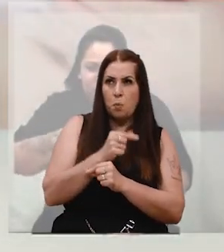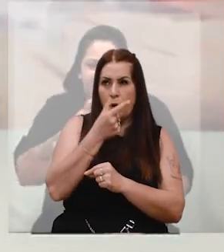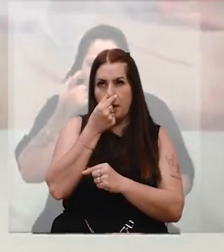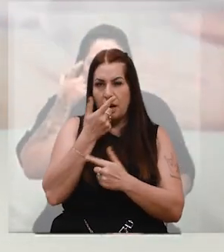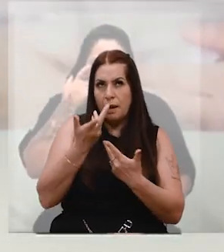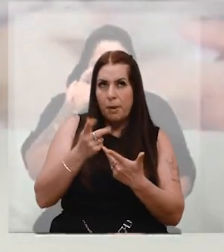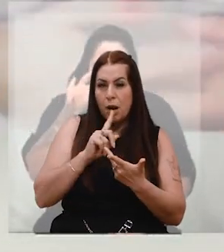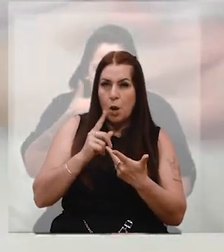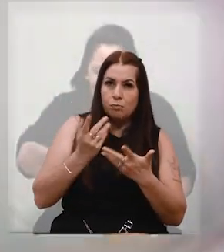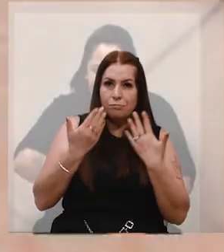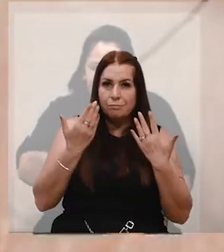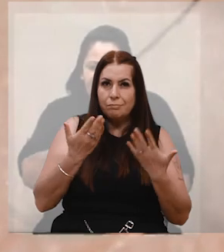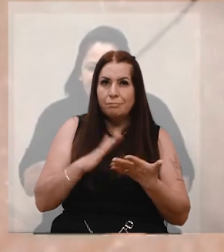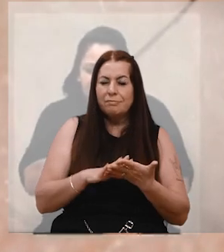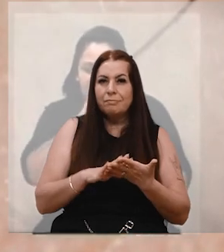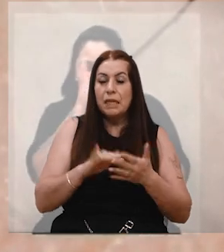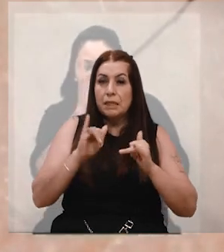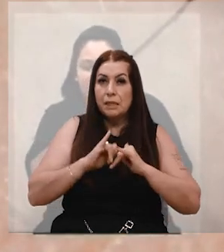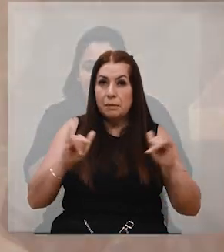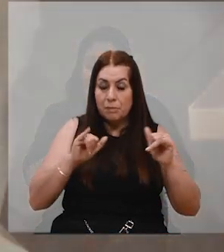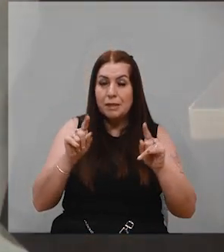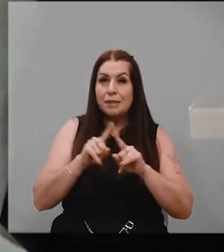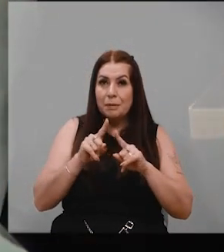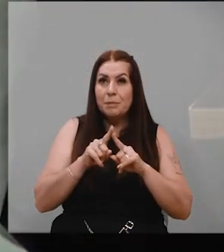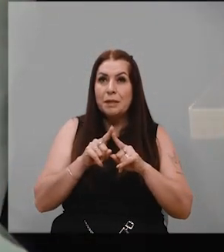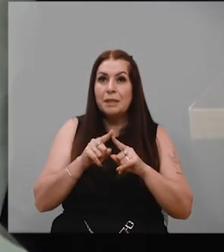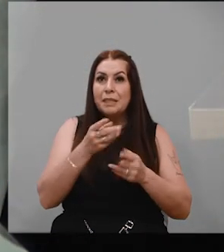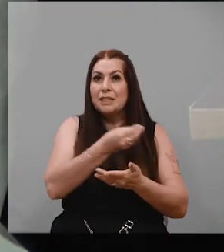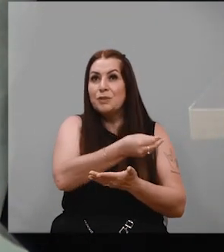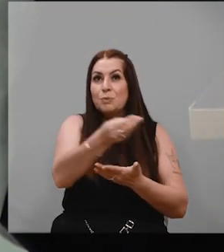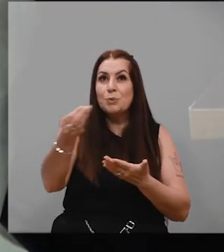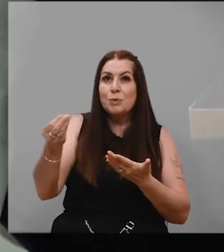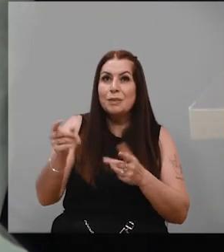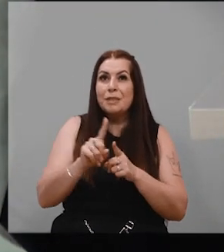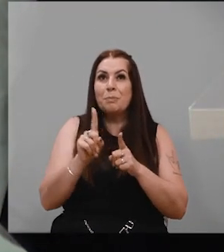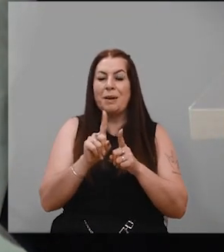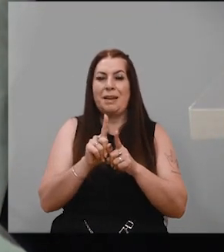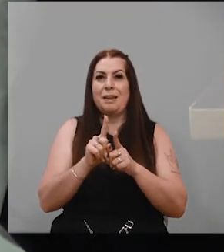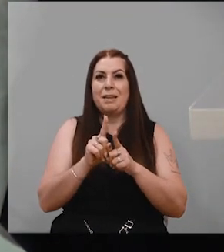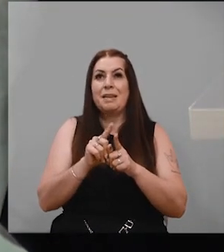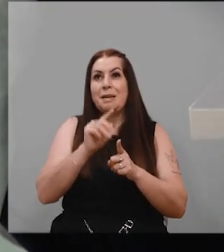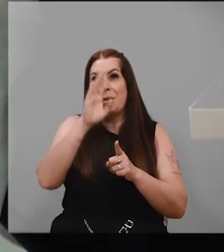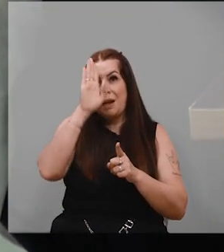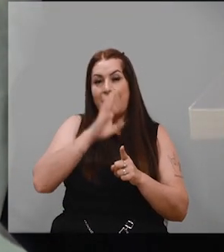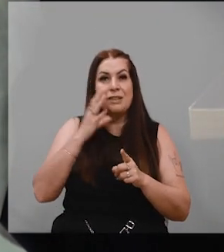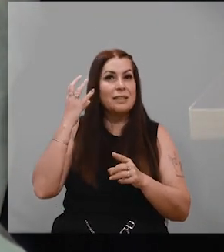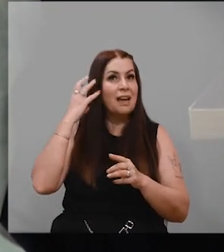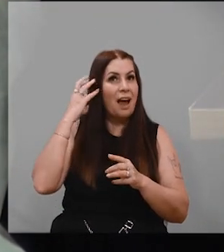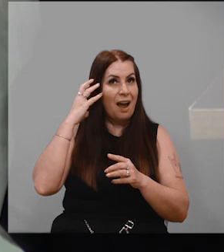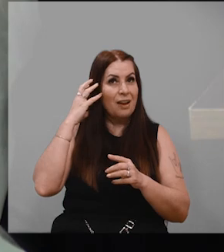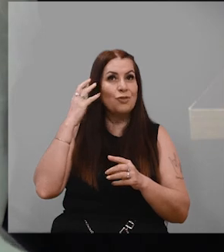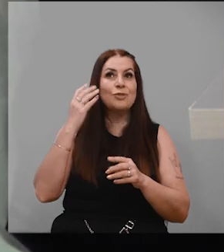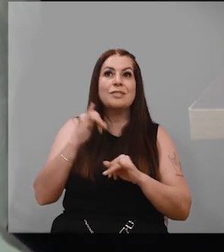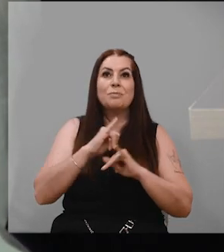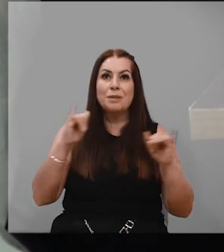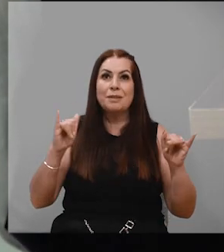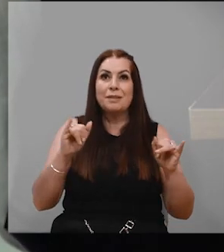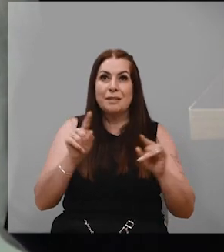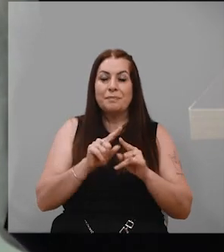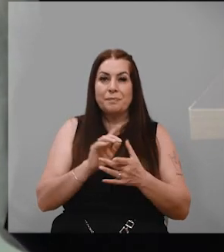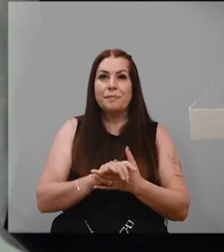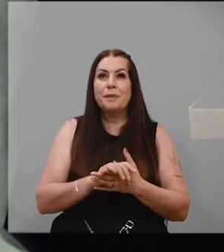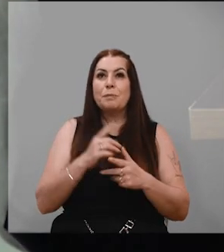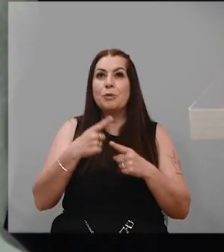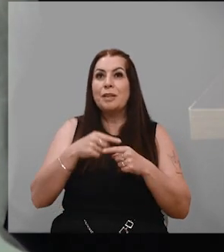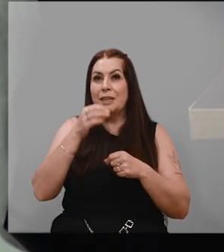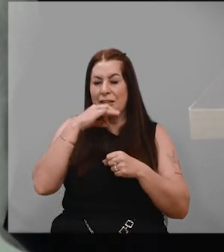então... Essa campanha, inclusive, a gente distribuiu para as rádios gratuitamente, elas também puderam disponibilizar. Porque